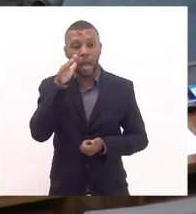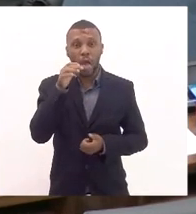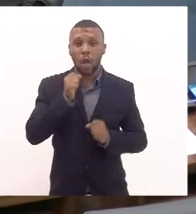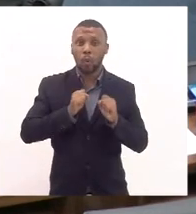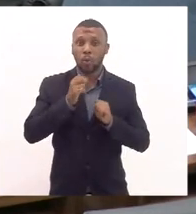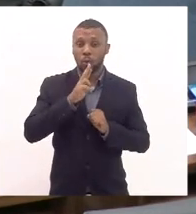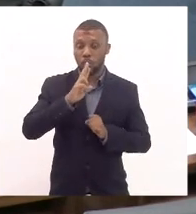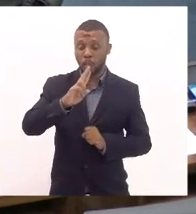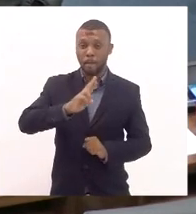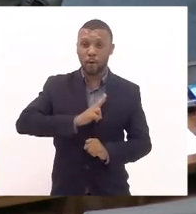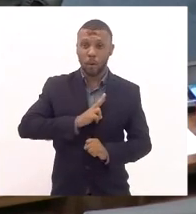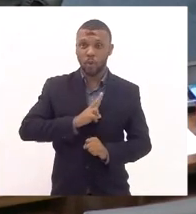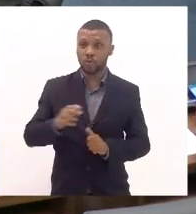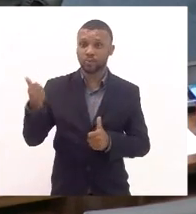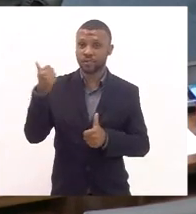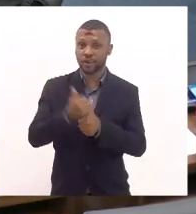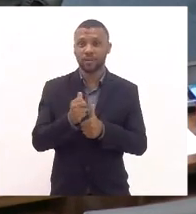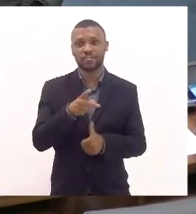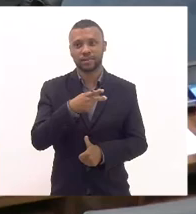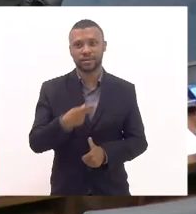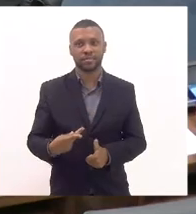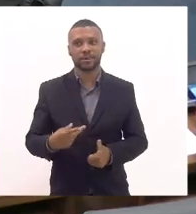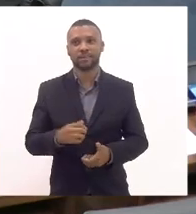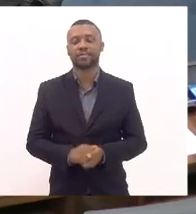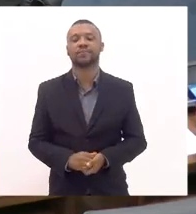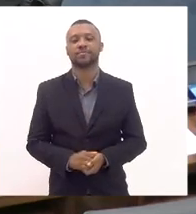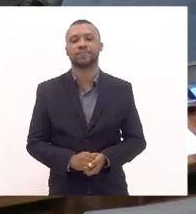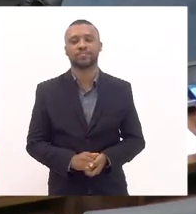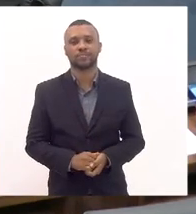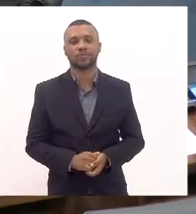curiosa já dando o resultado no lugar do presidente e